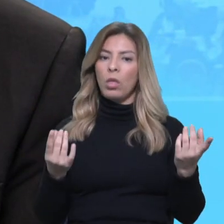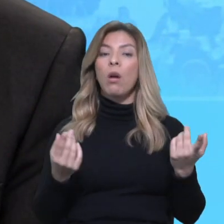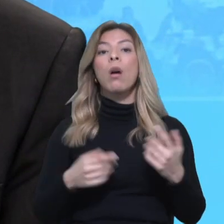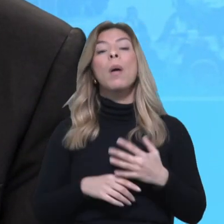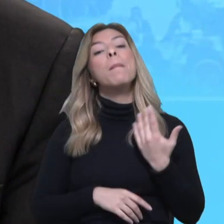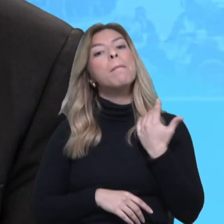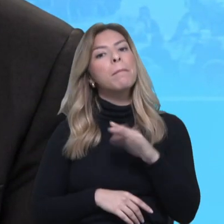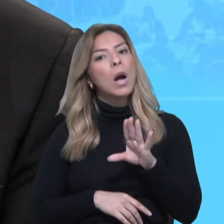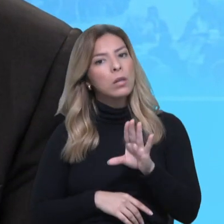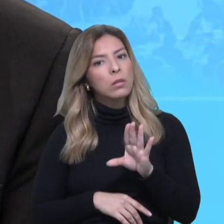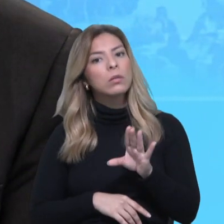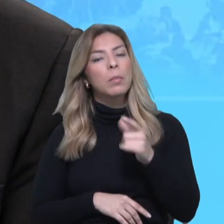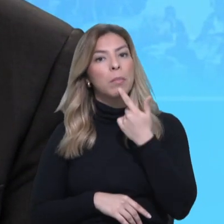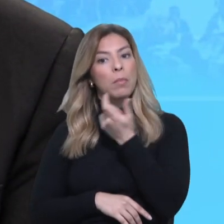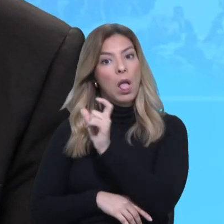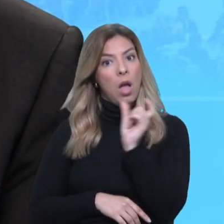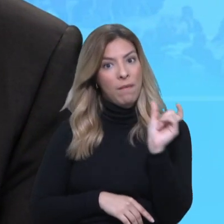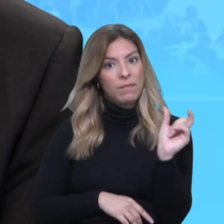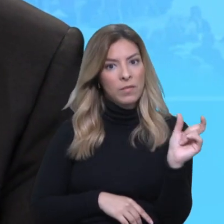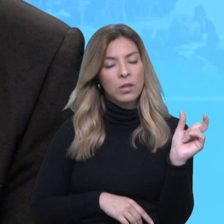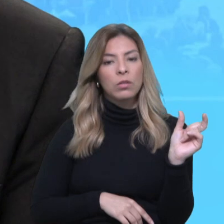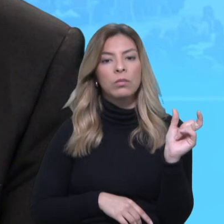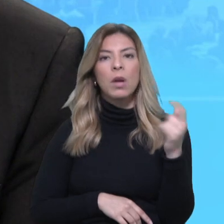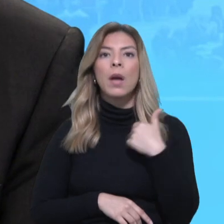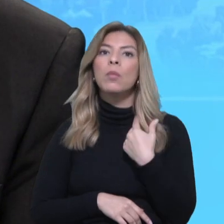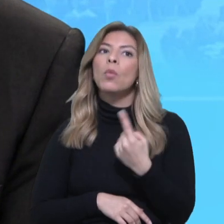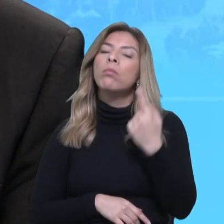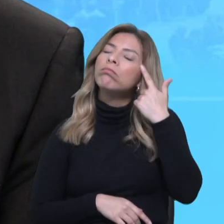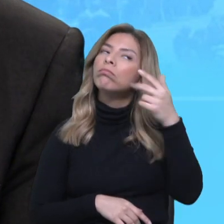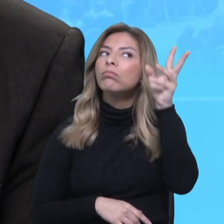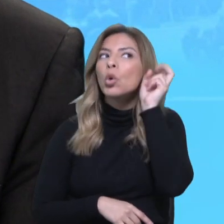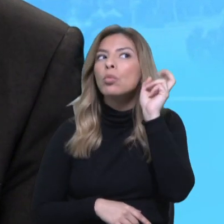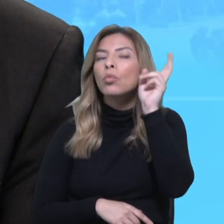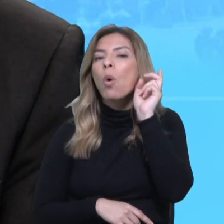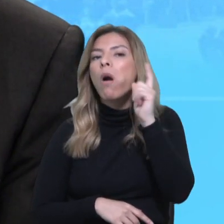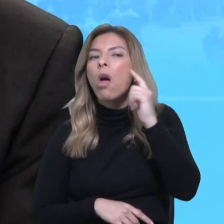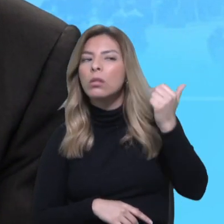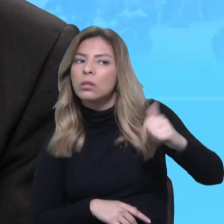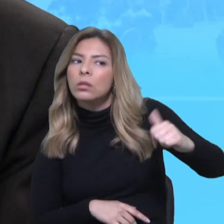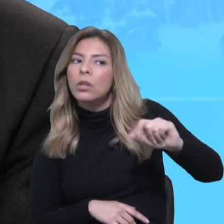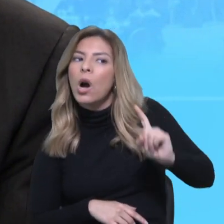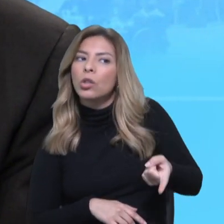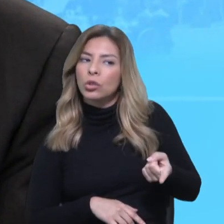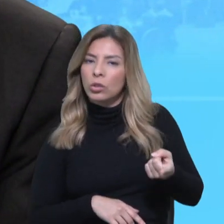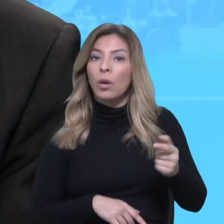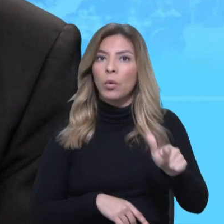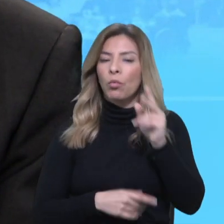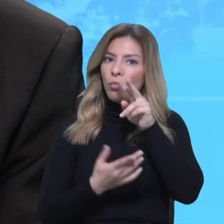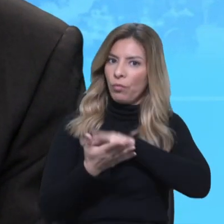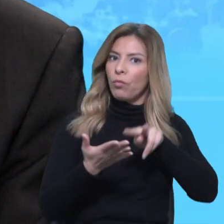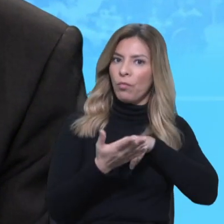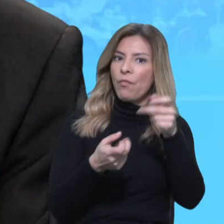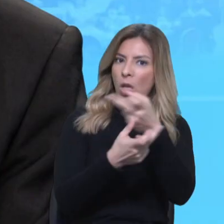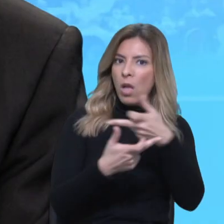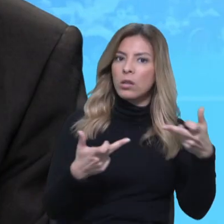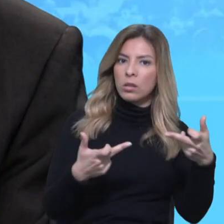que as palavras dele são salvíficas. E quando eu estava a ler esta passagem do